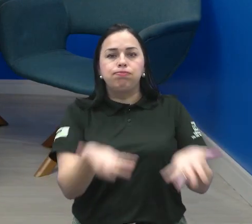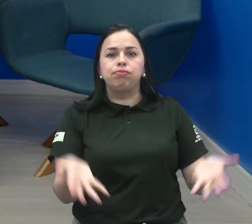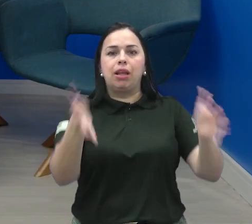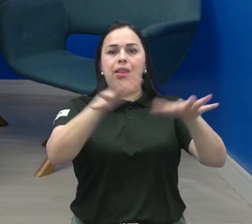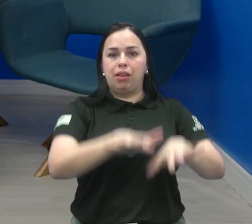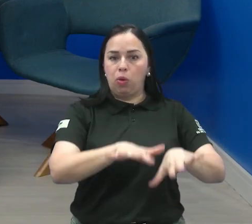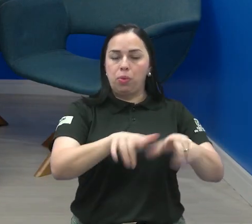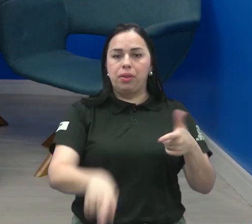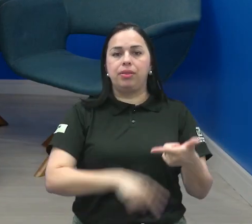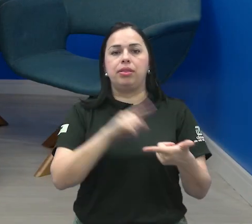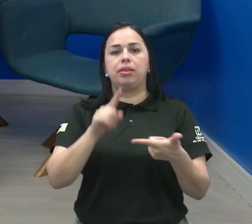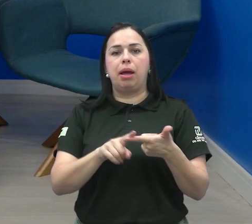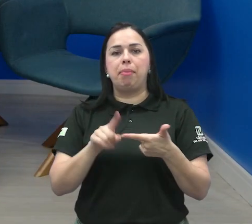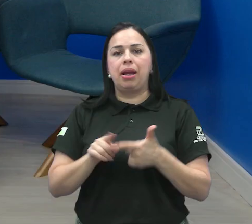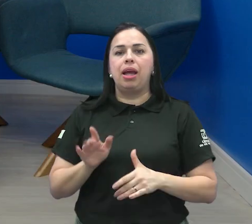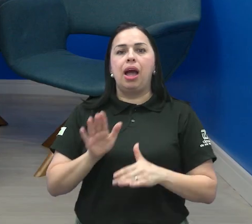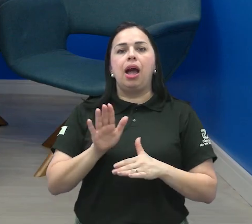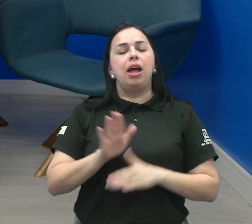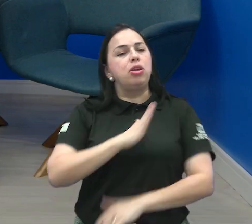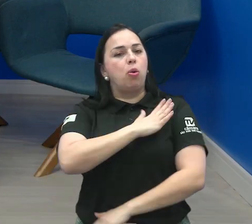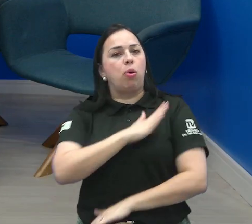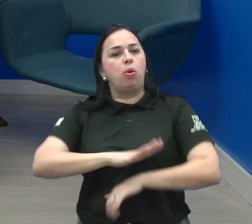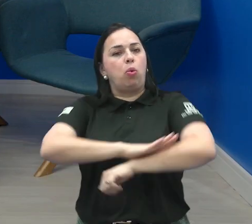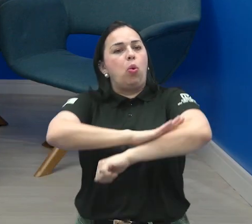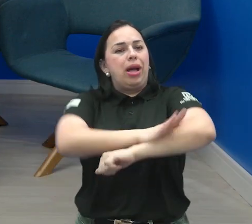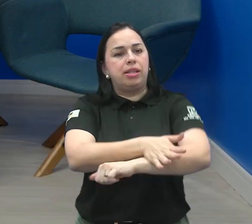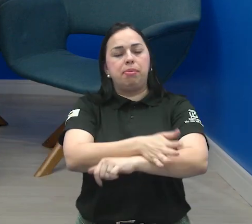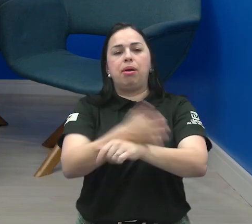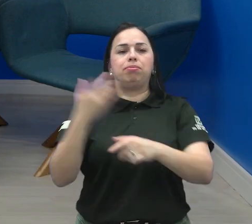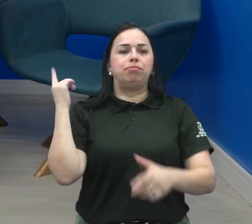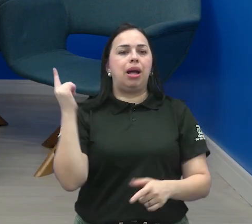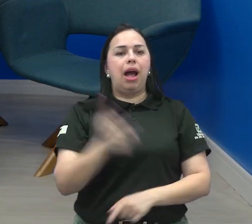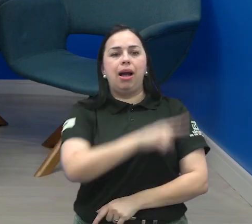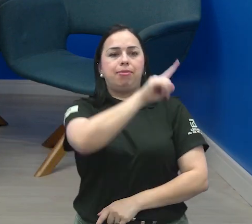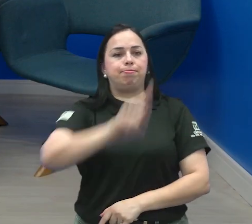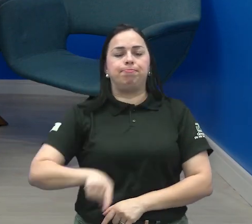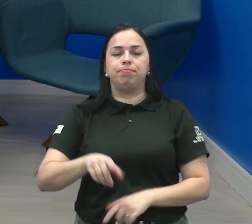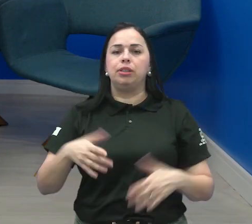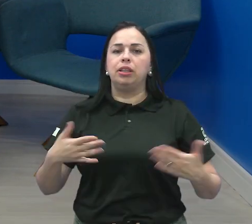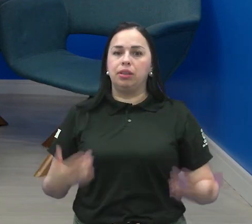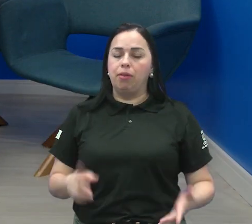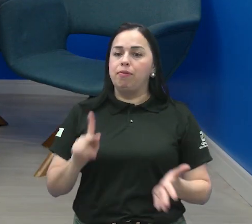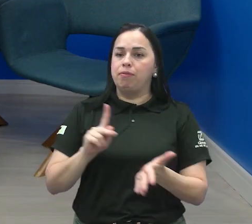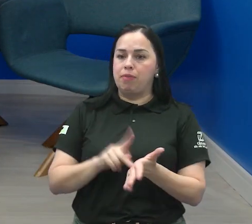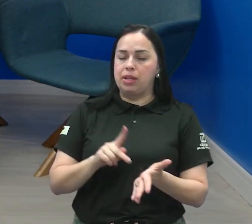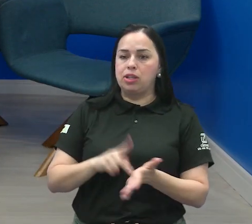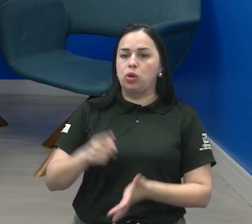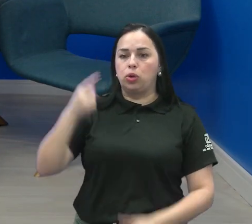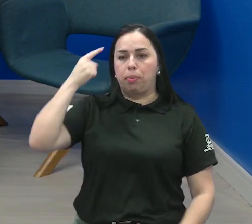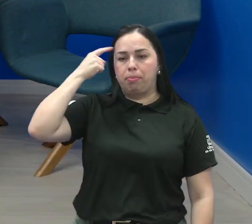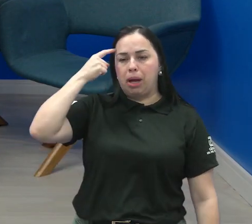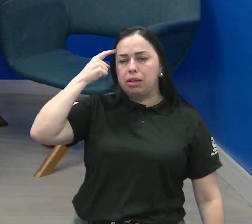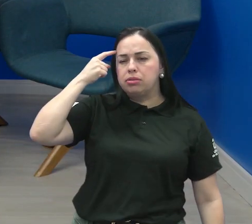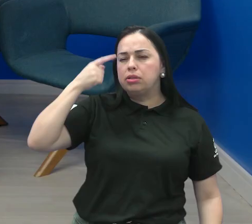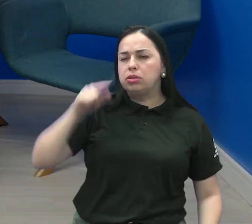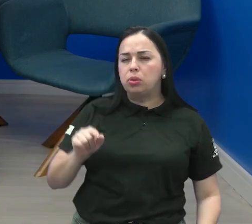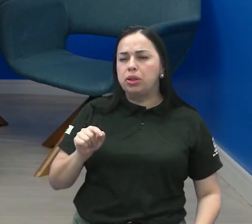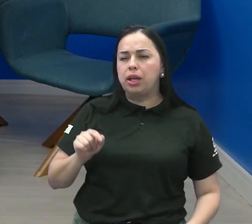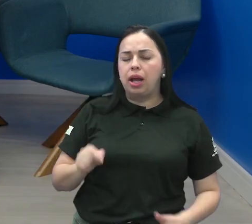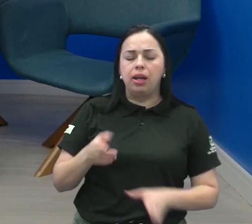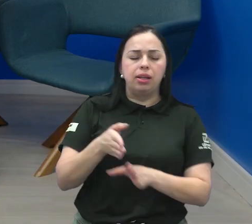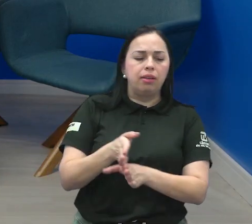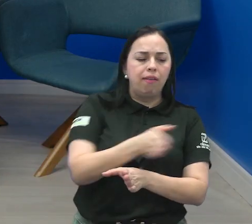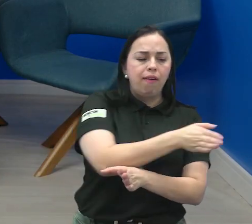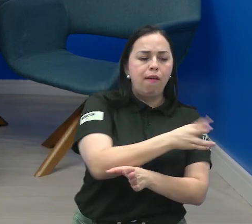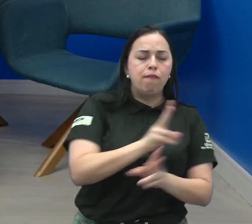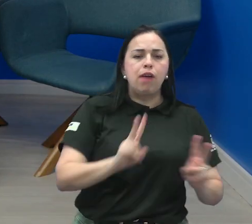promovem a inclusão da comunidade negra e auxiliam no combate ao racismo estrutural. Isso mesmo, Érica. E quando a gente pensa na prática